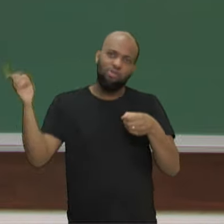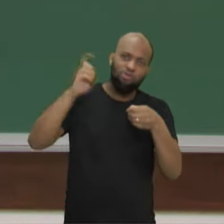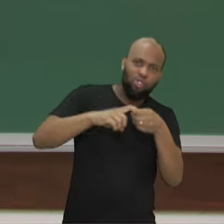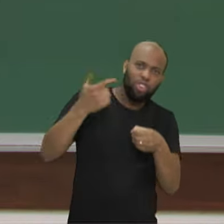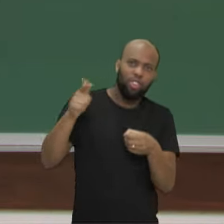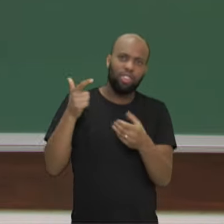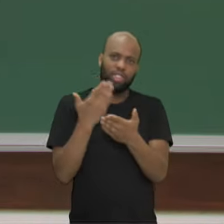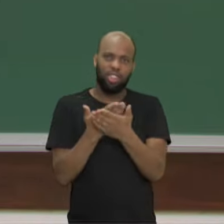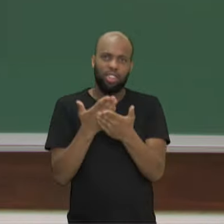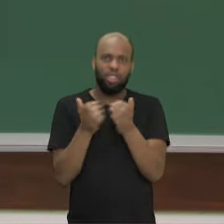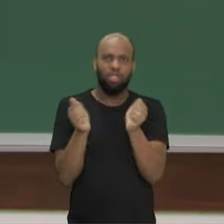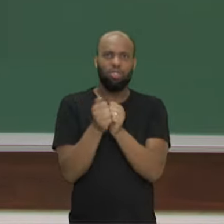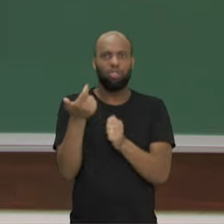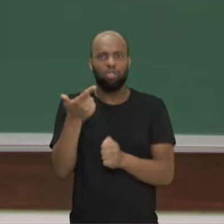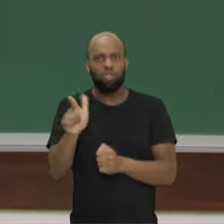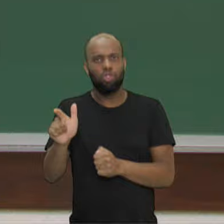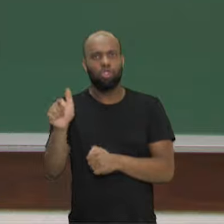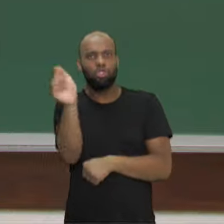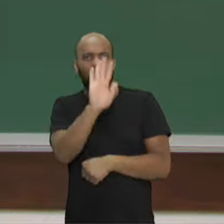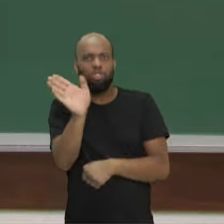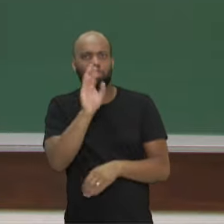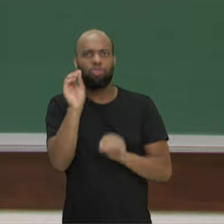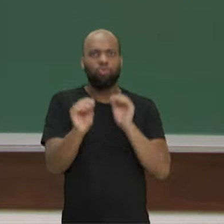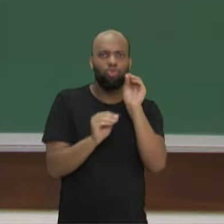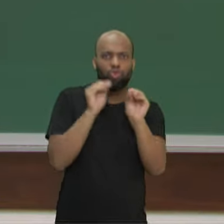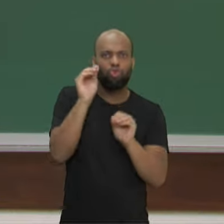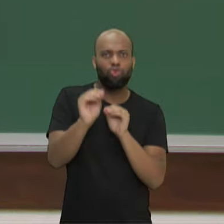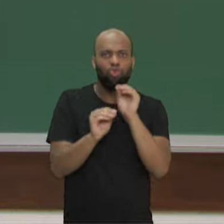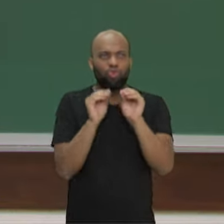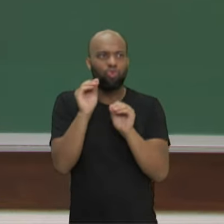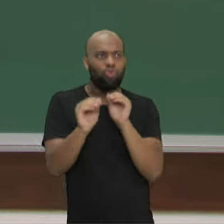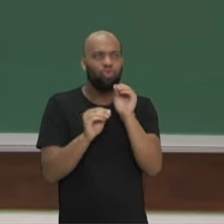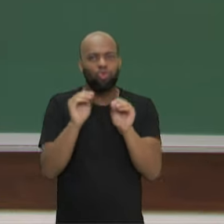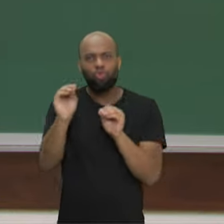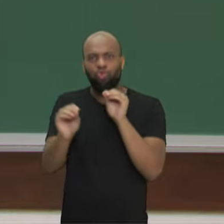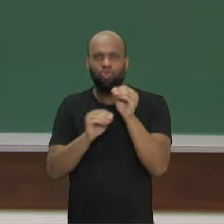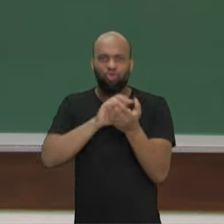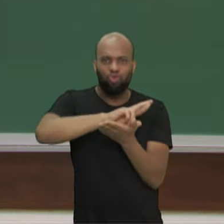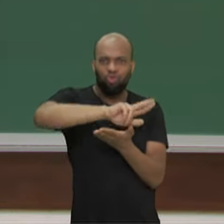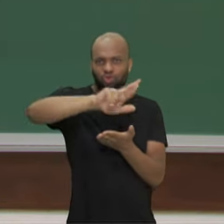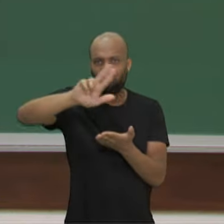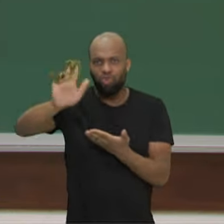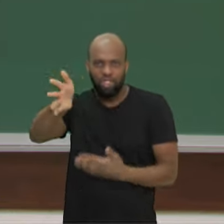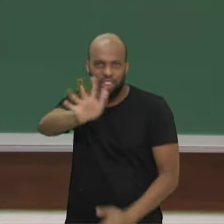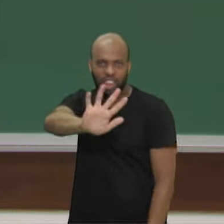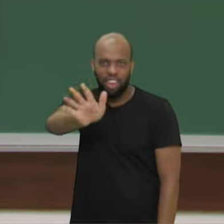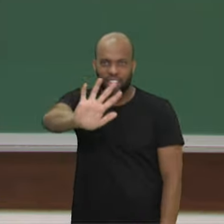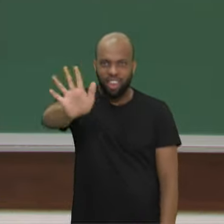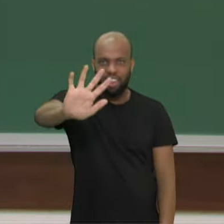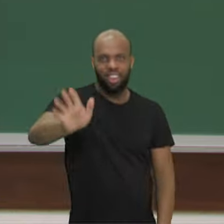juntos novamente. Beijos barbelísticos.